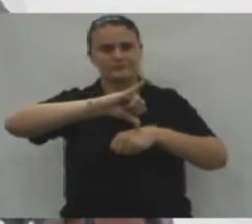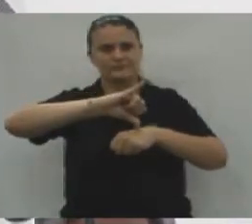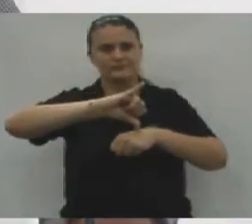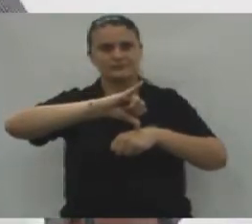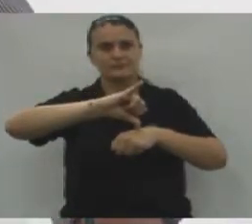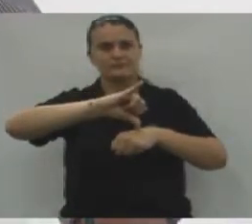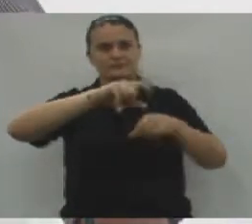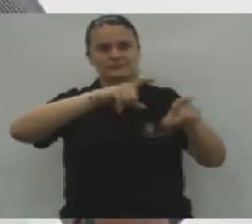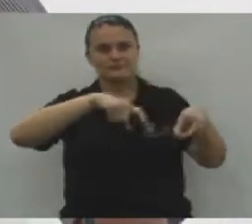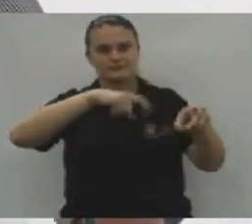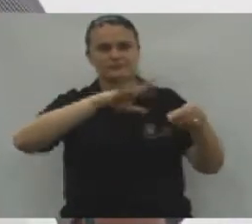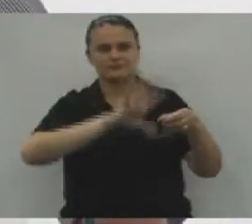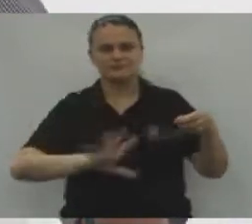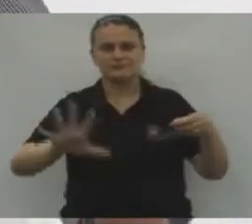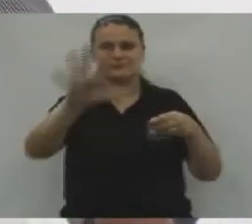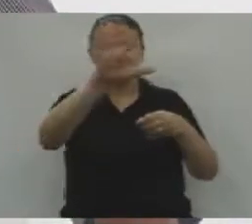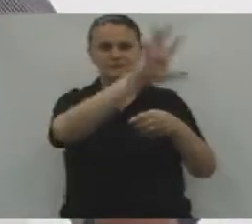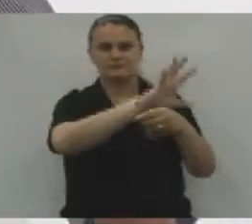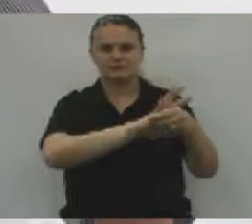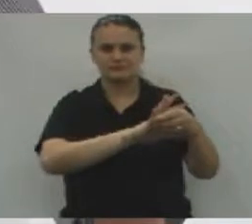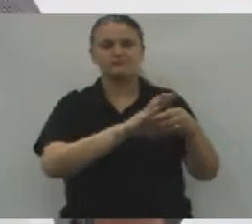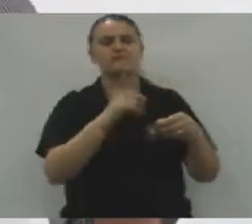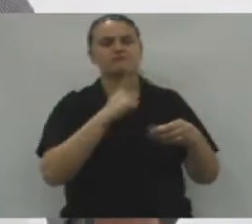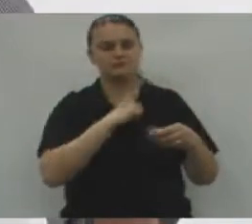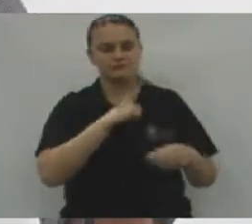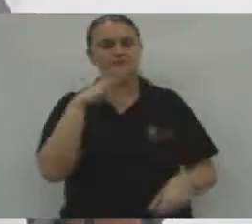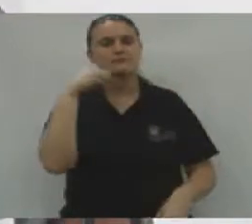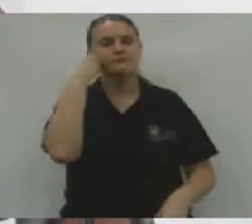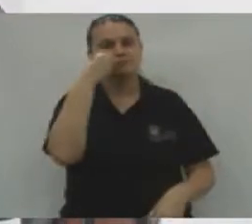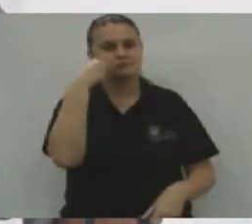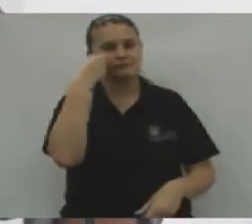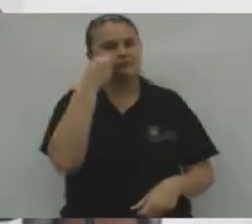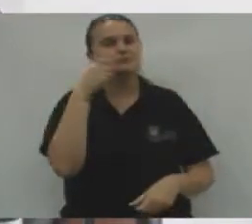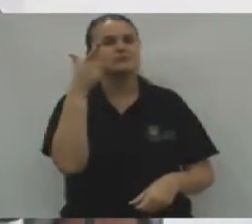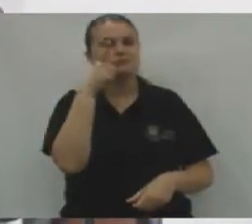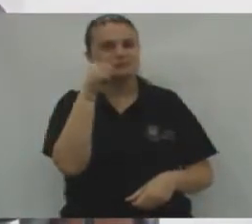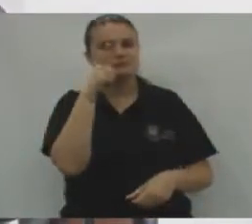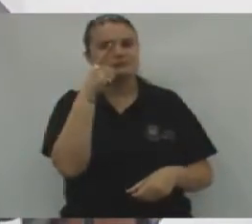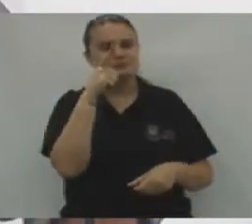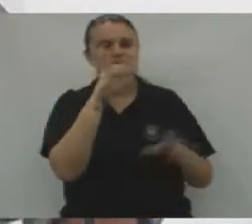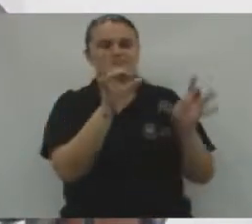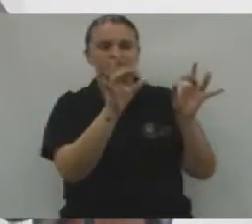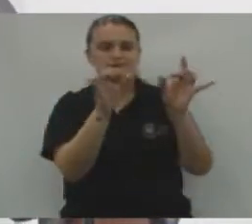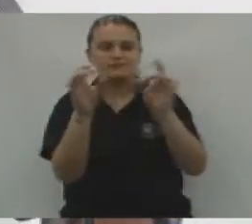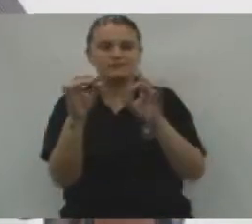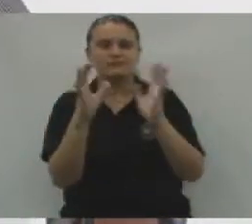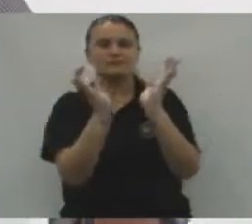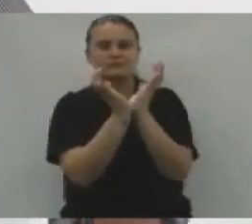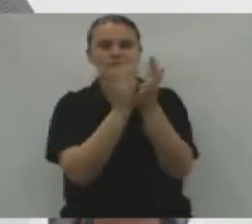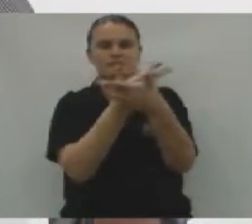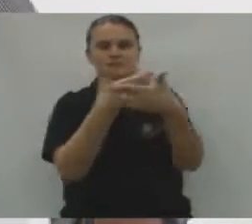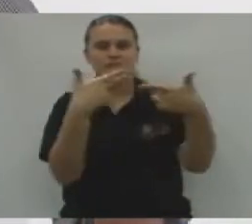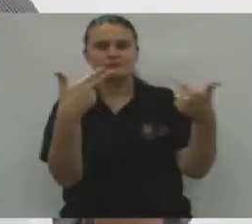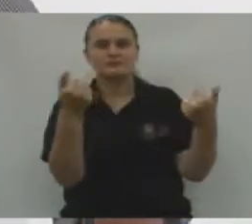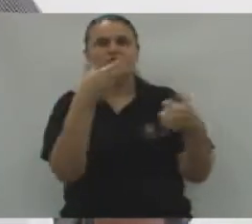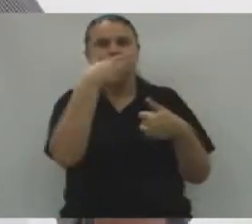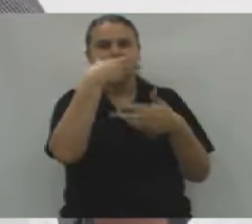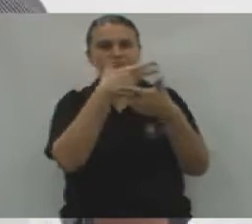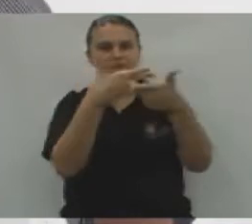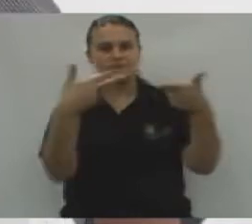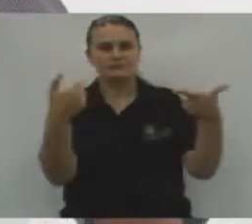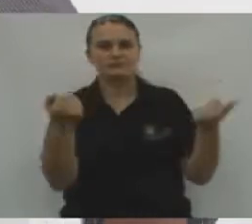um polo regional, tem oportunidade de ser beneficiado de grande parte desse recurso.